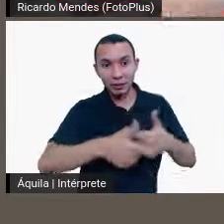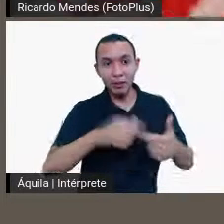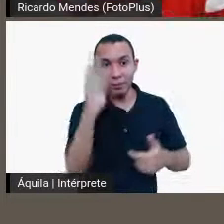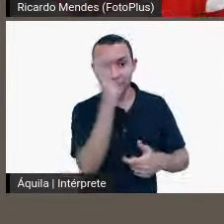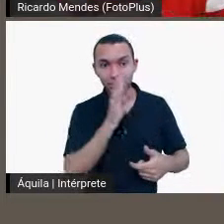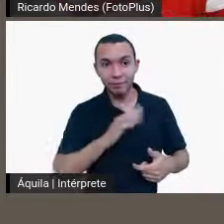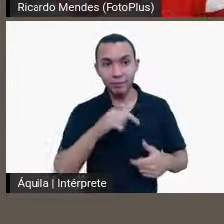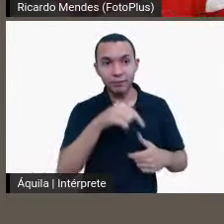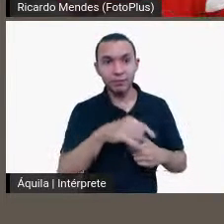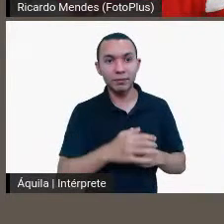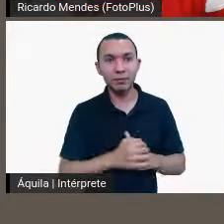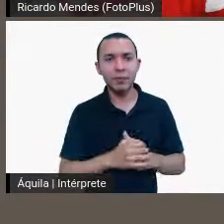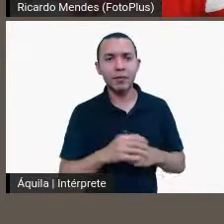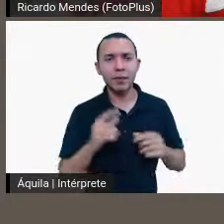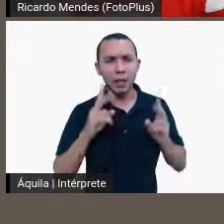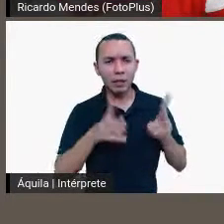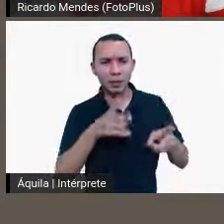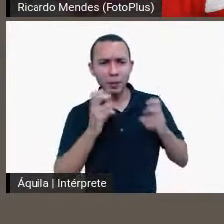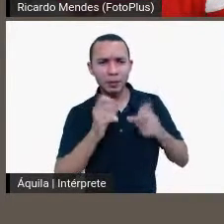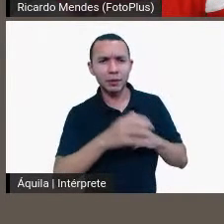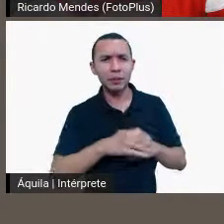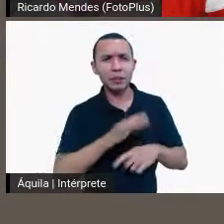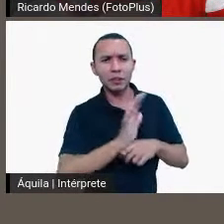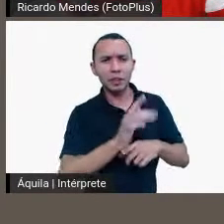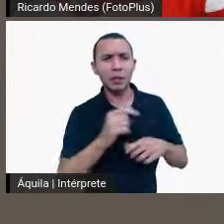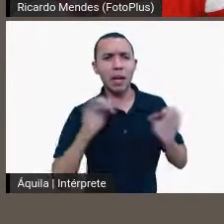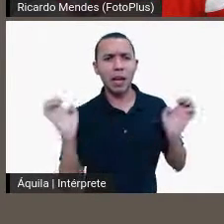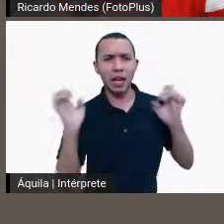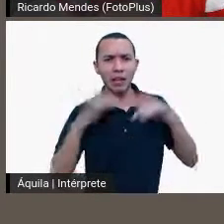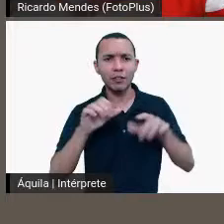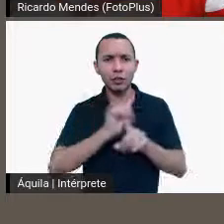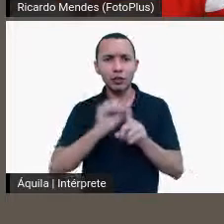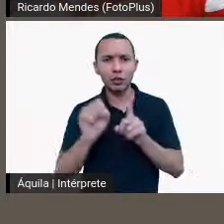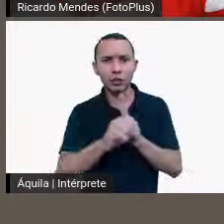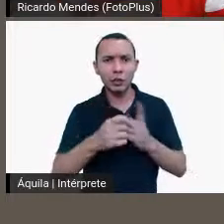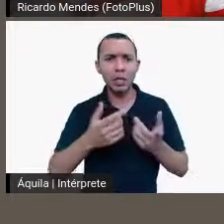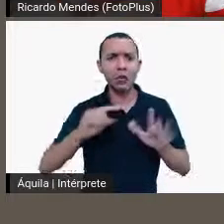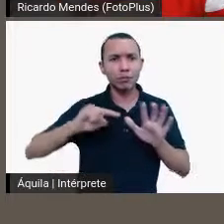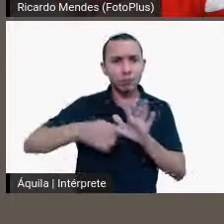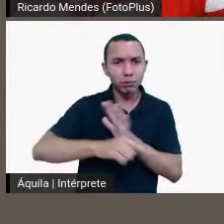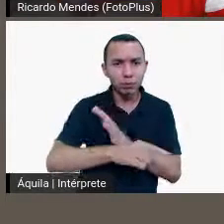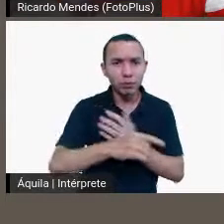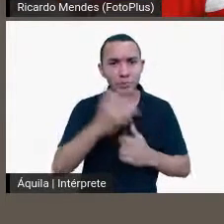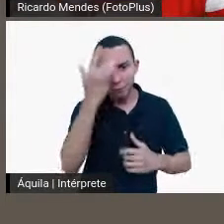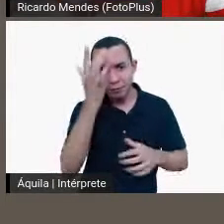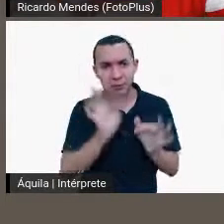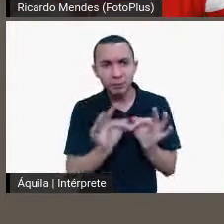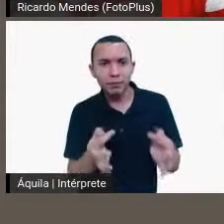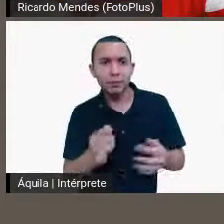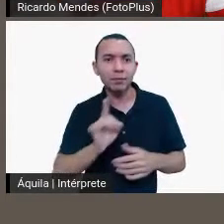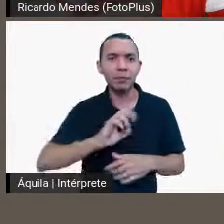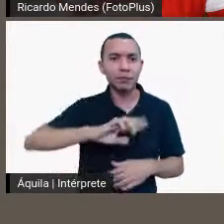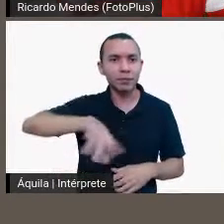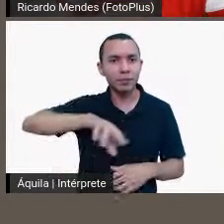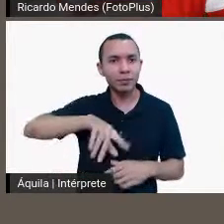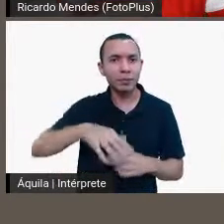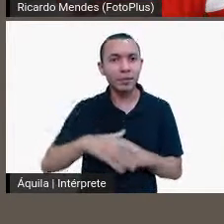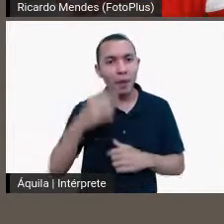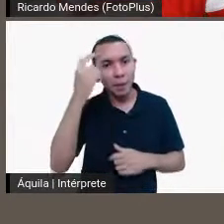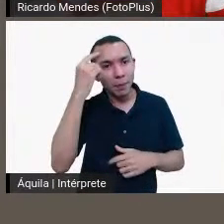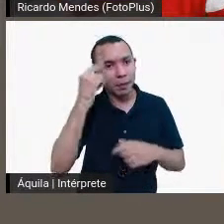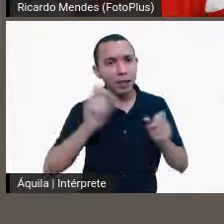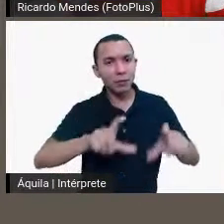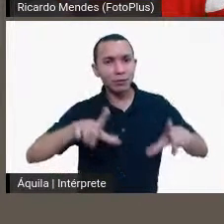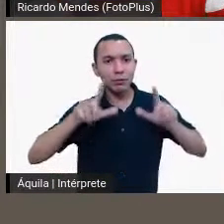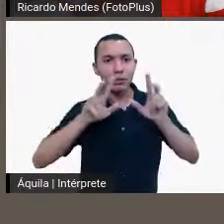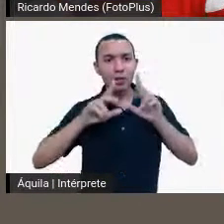aspectos necessários sobre a percepção alargada do cinema como evento social mais complexo, indo além da produção ficcional comercial, mas pensar a partir da imagem cinematográfica